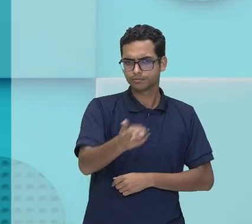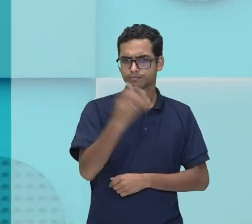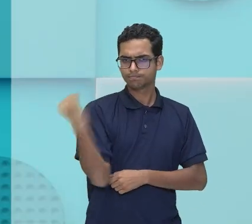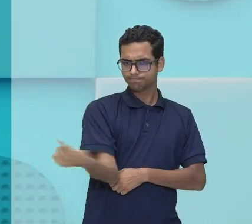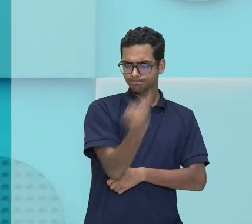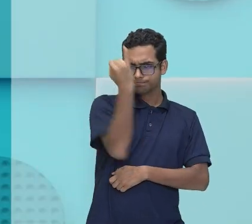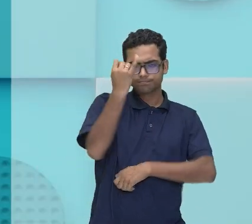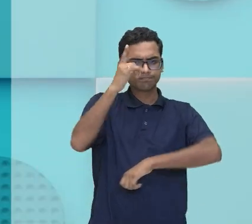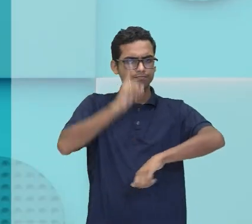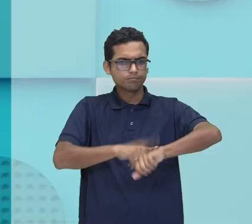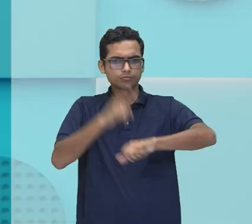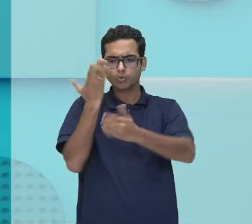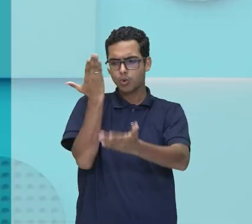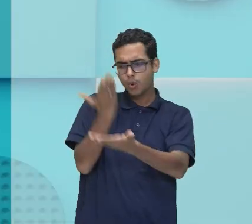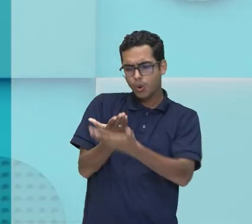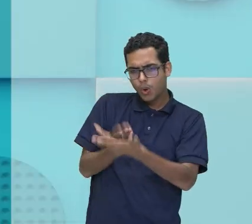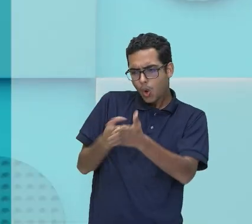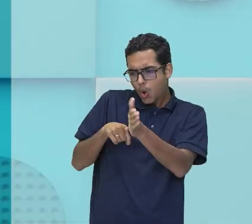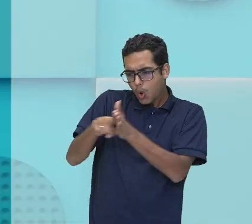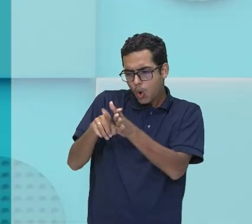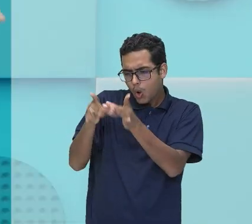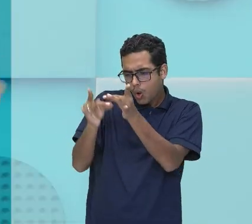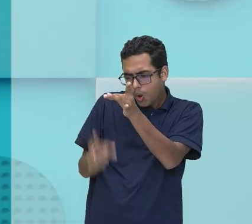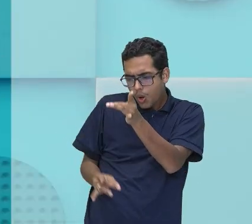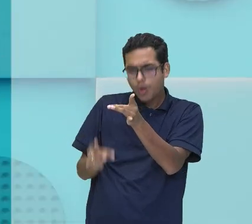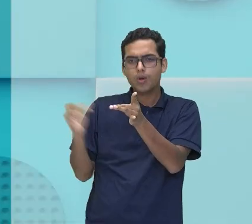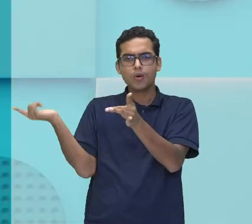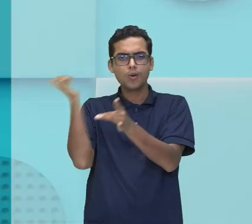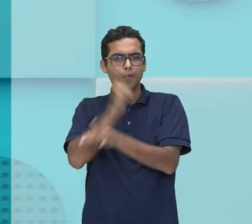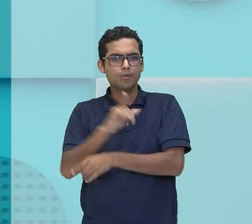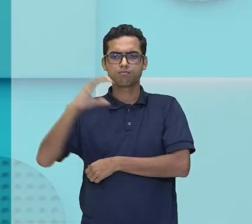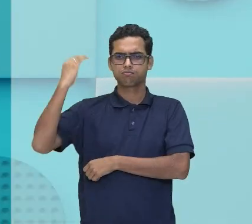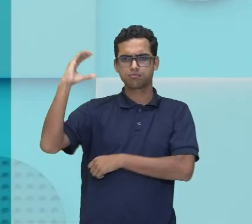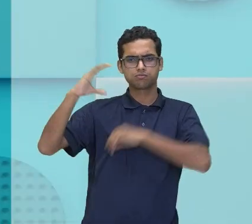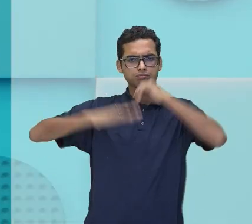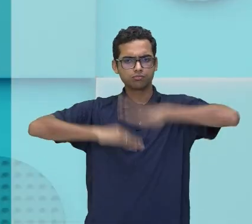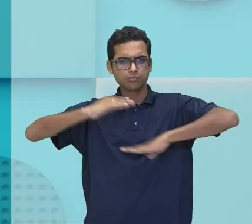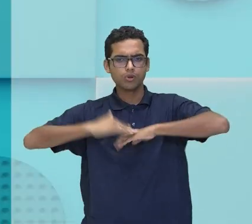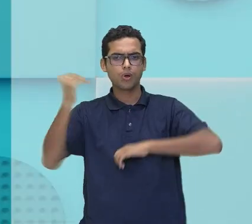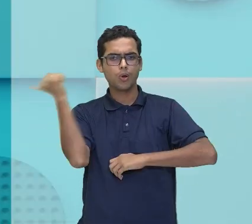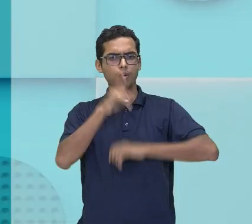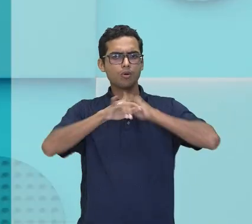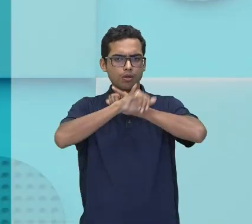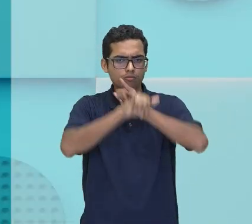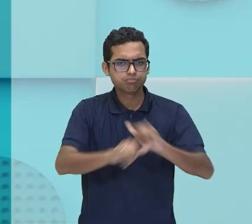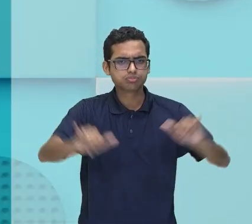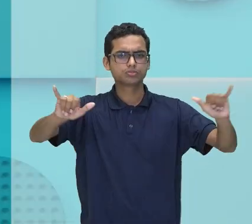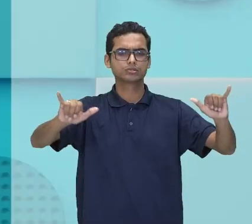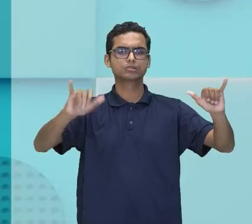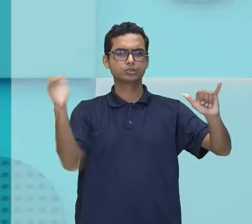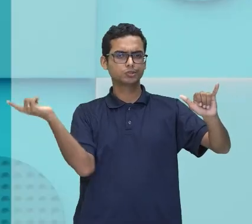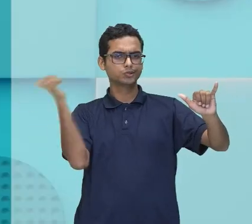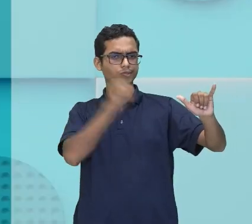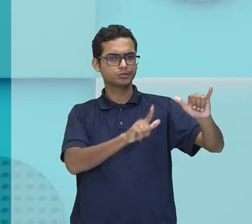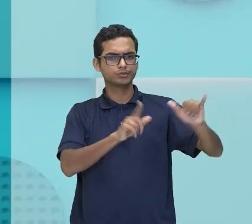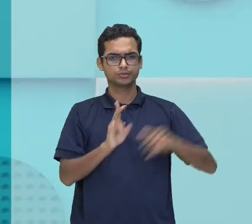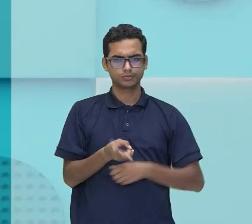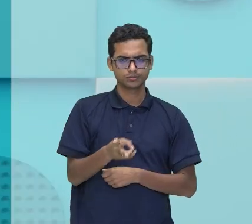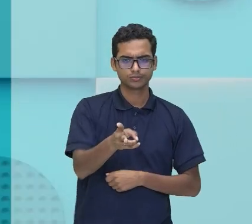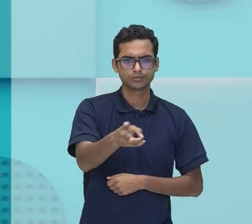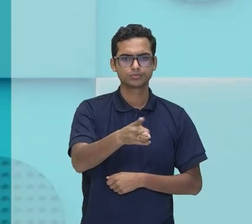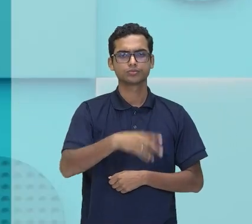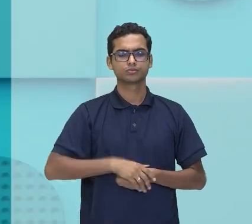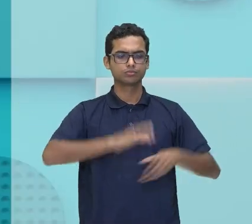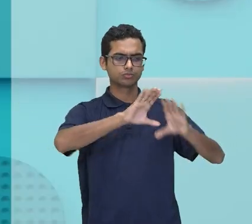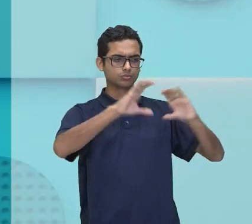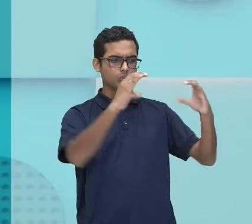momento que eles chegam a esse resultado, o que ele faz? Não posso ficar com esse conhecimento só para mim. Eu tenho que passar à frente. Então, eu passo para a comunidade